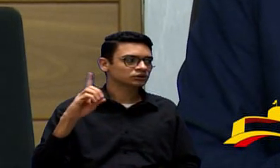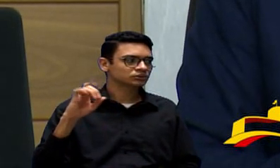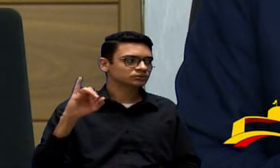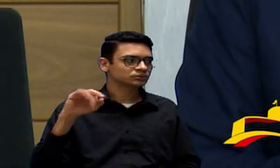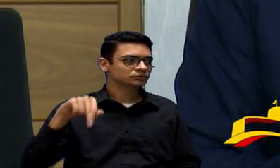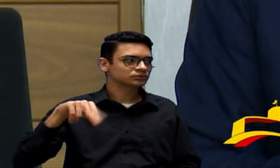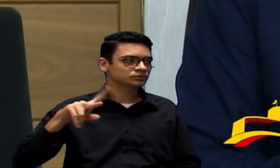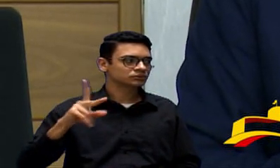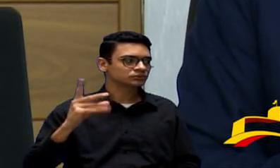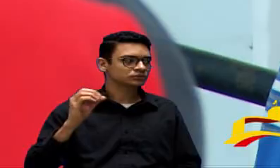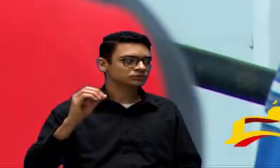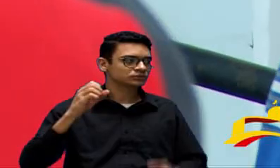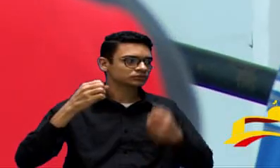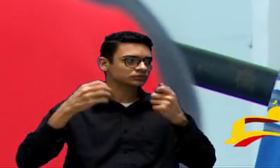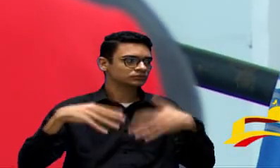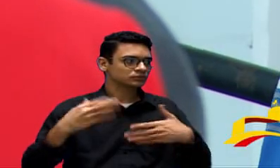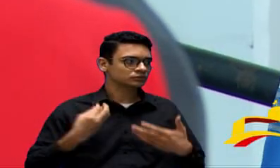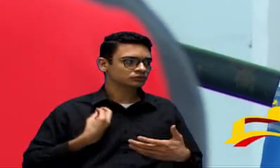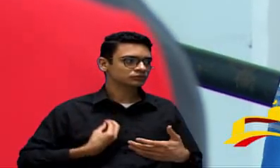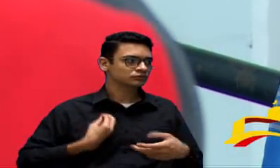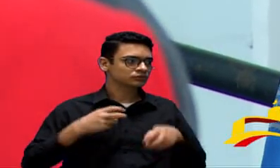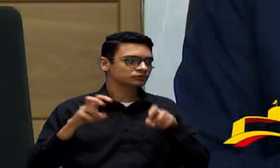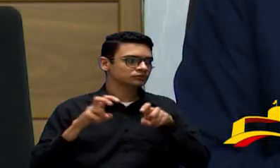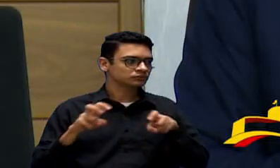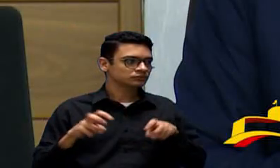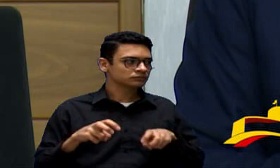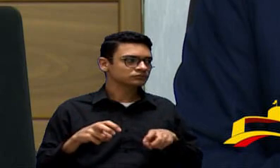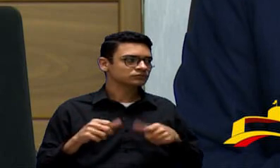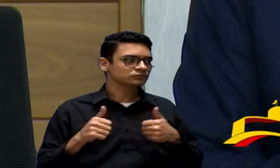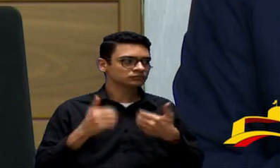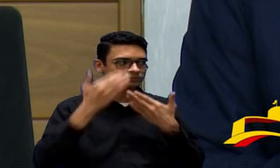também, aqui na plateia hoje com a gente. Obrigado pela presença.